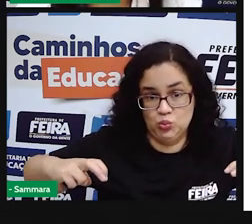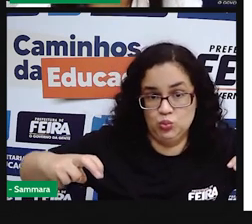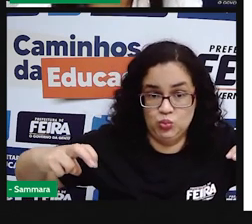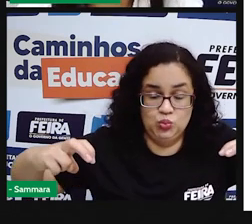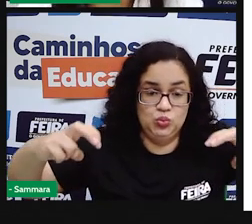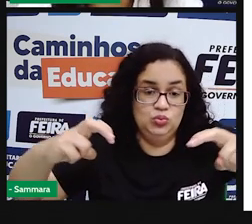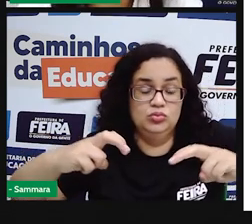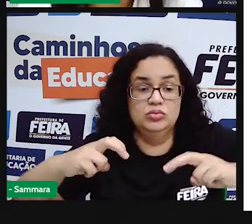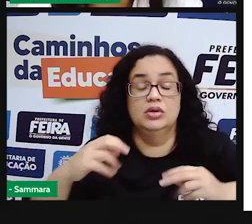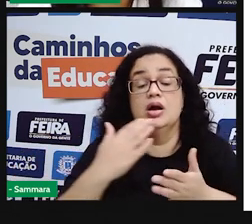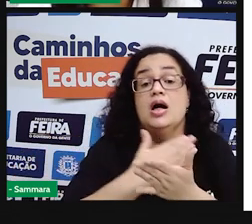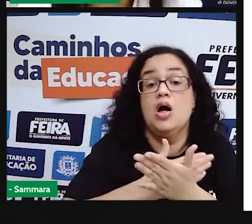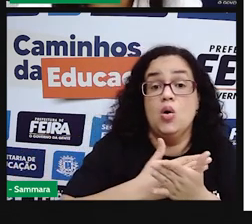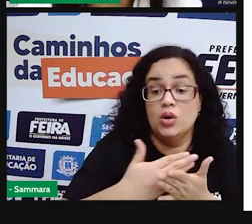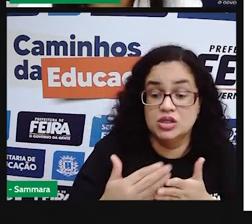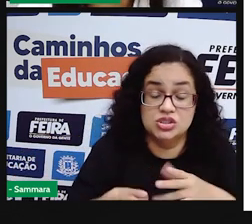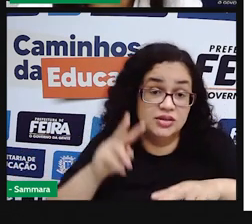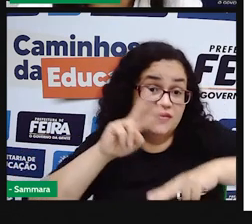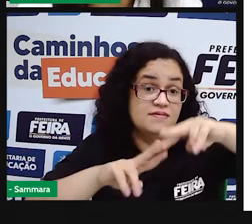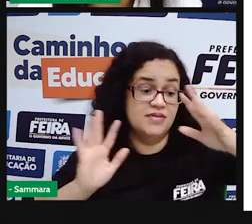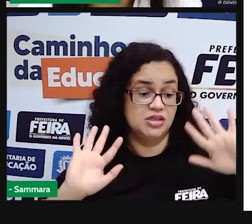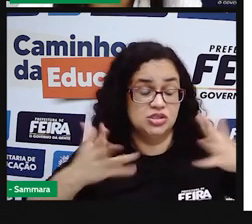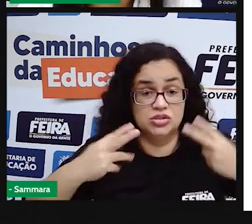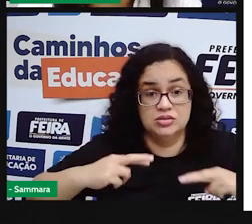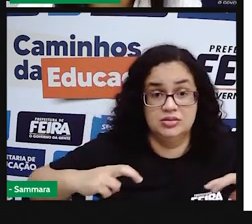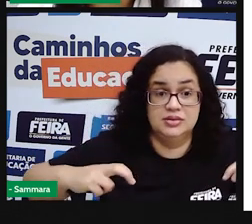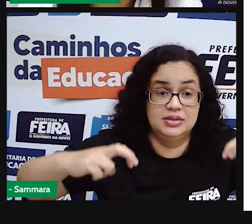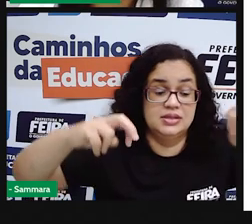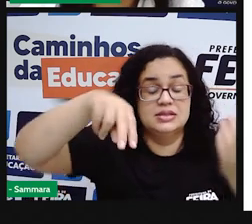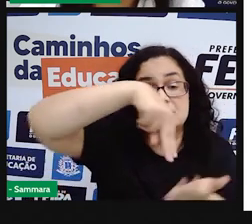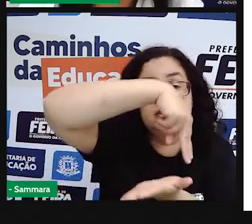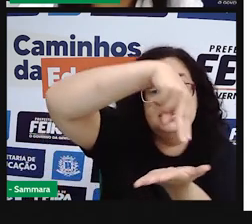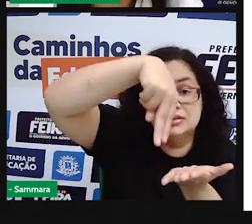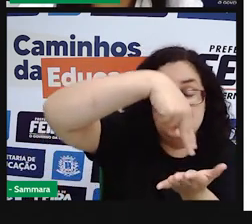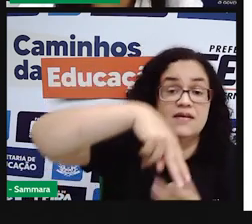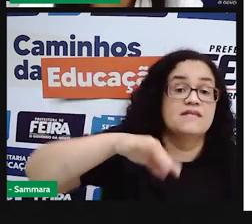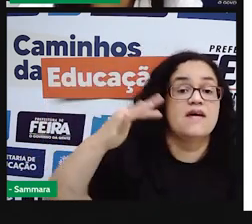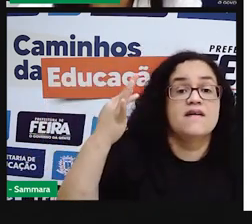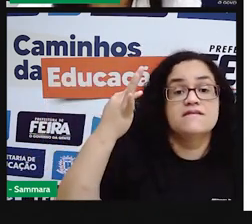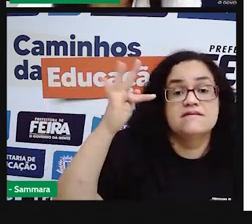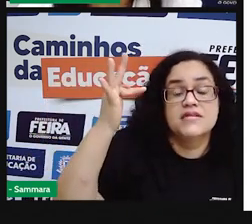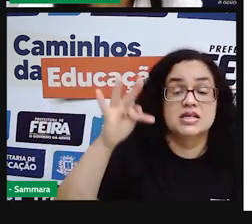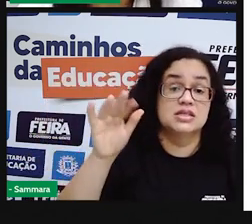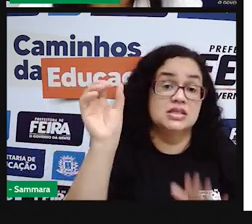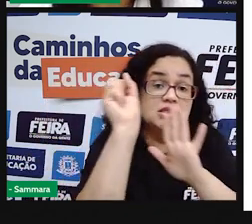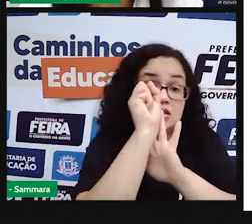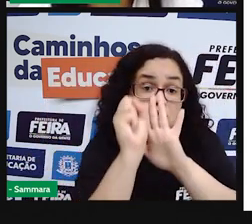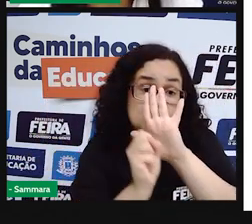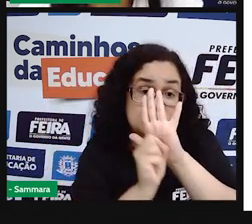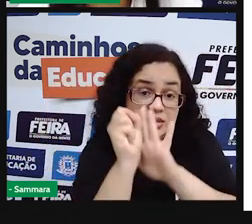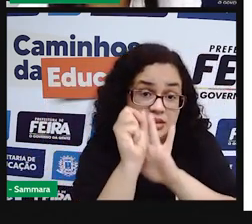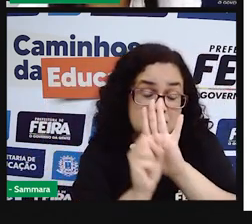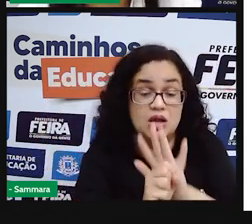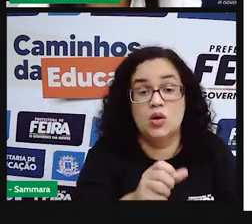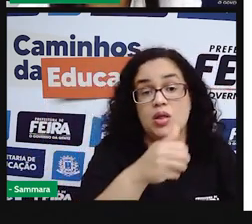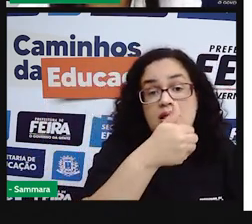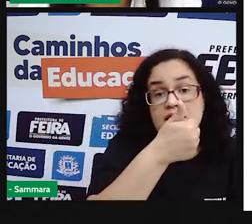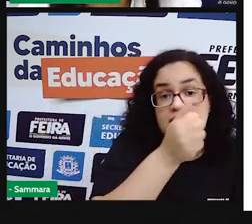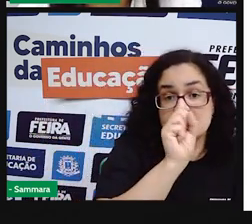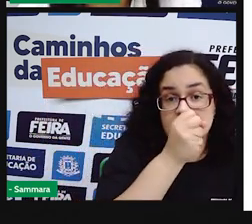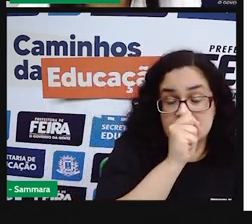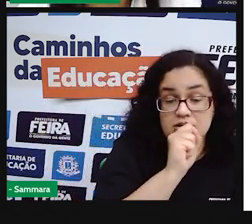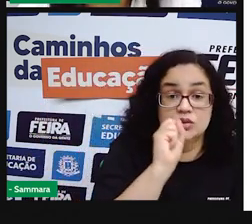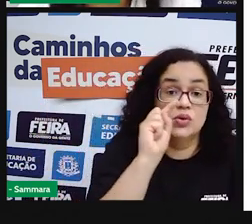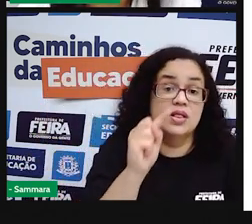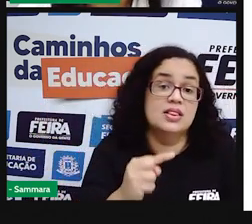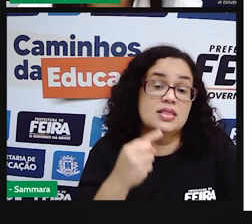A origem da quadrilha são as danças de salão francesas do século XVIII. Depois elas vieram